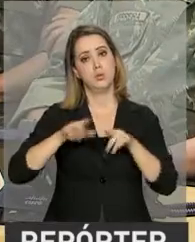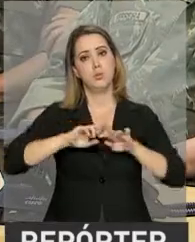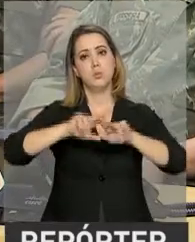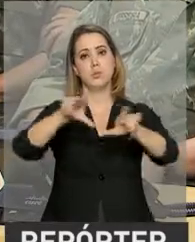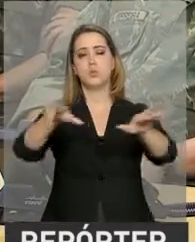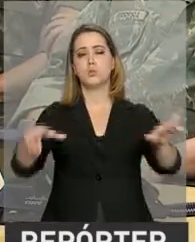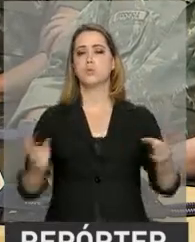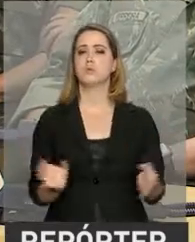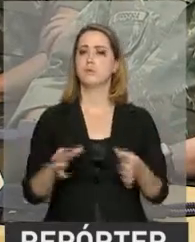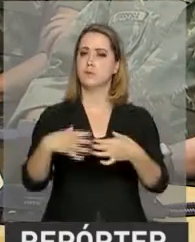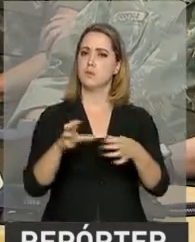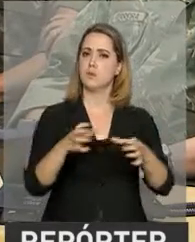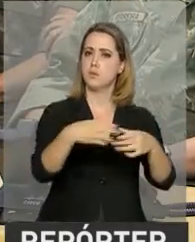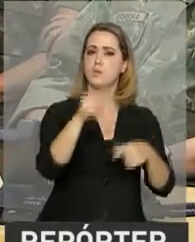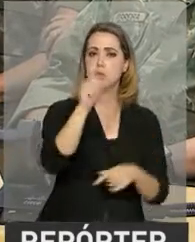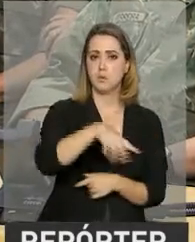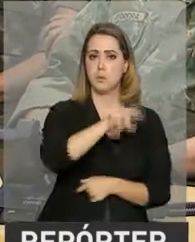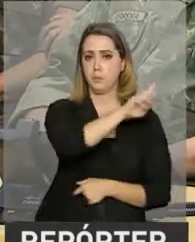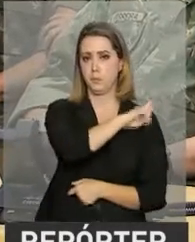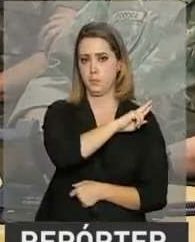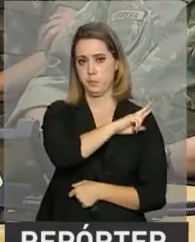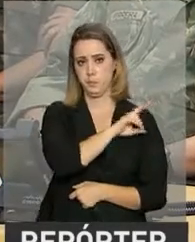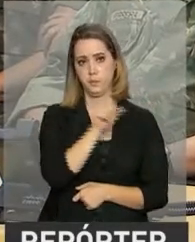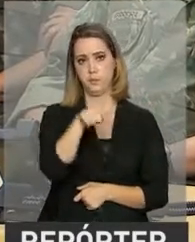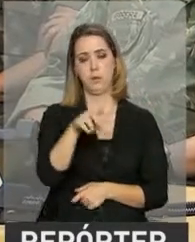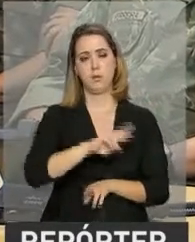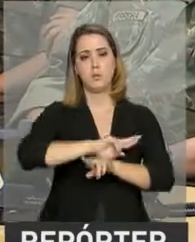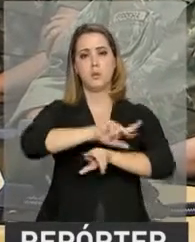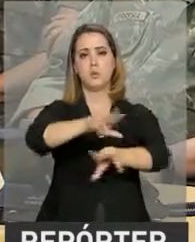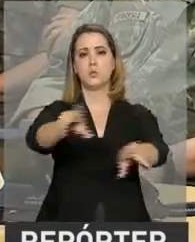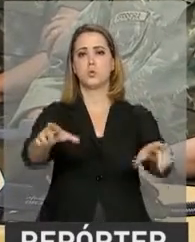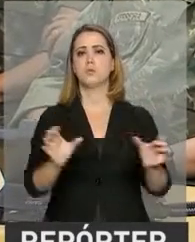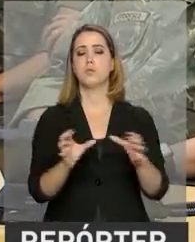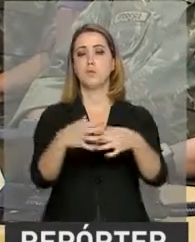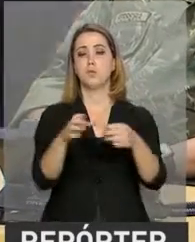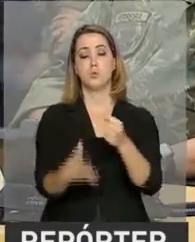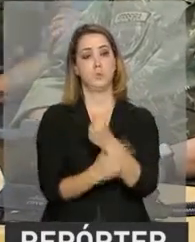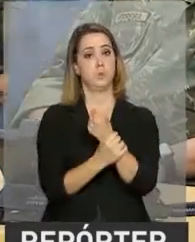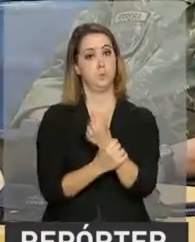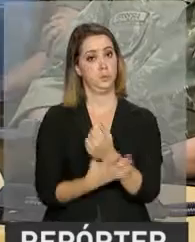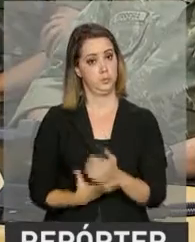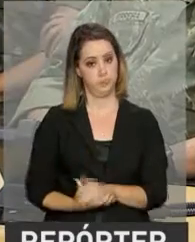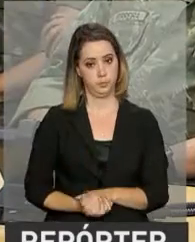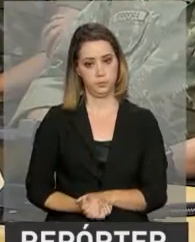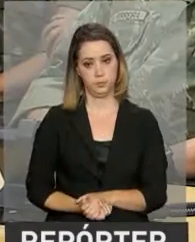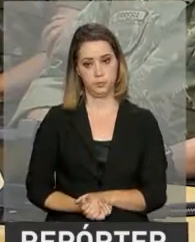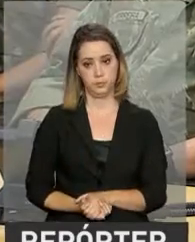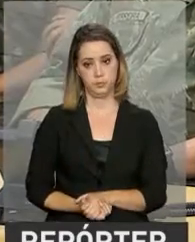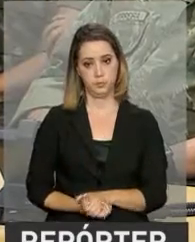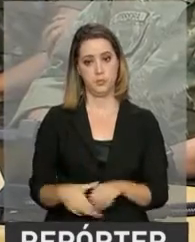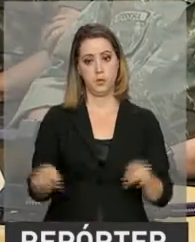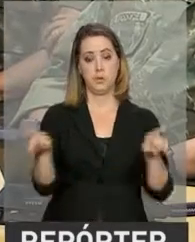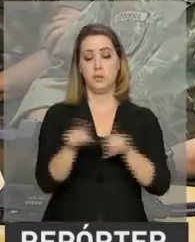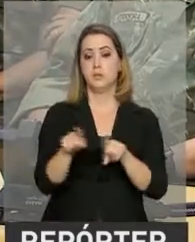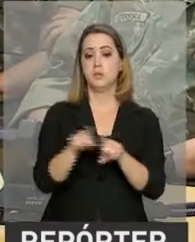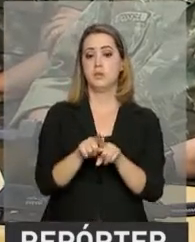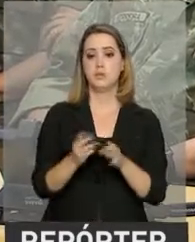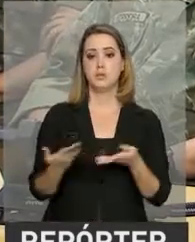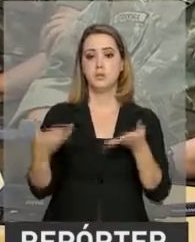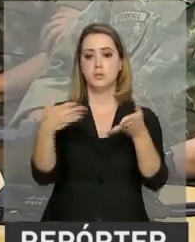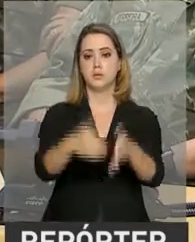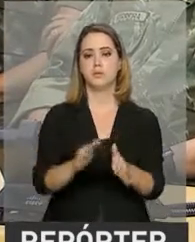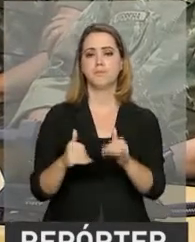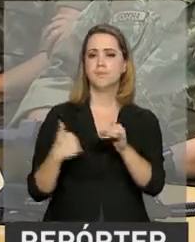órgãos responsáveis pelos vários setores de segurança. E também, indo